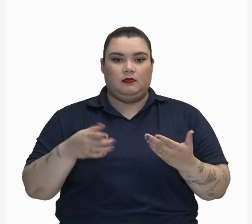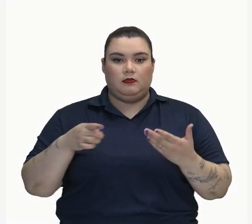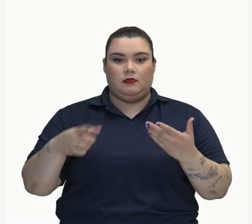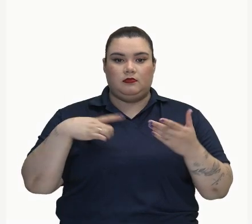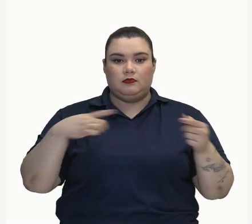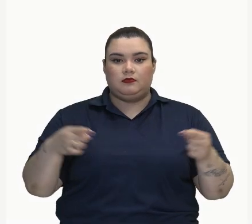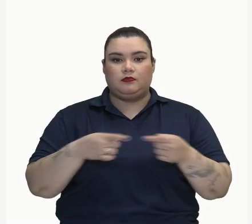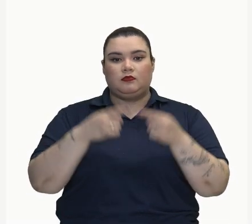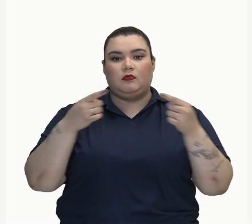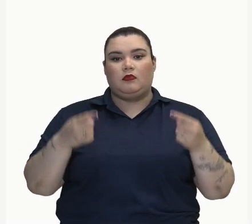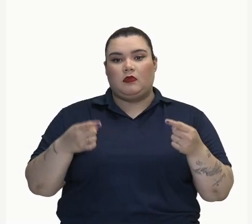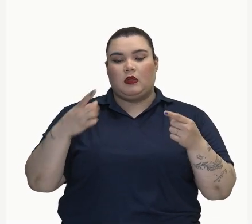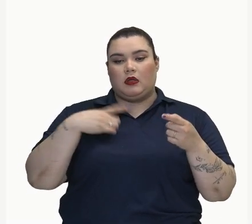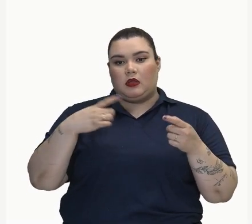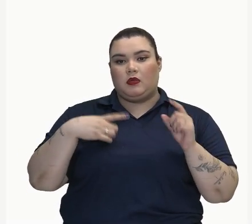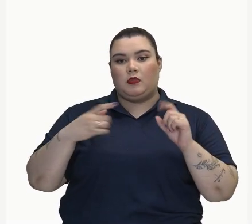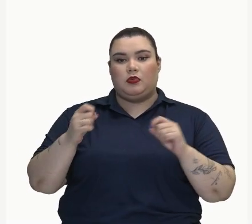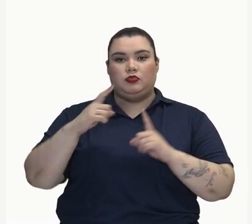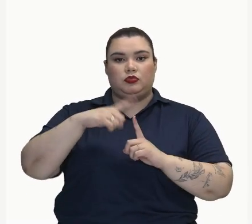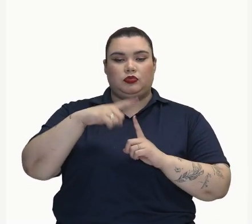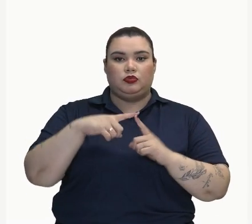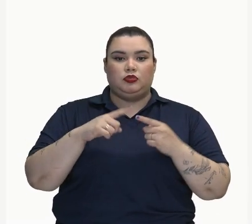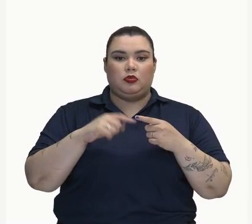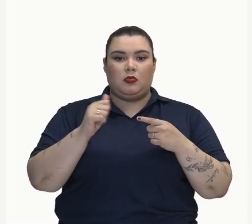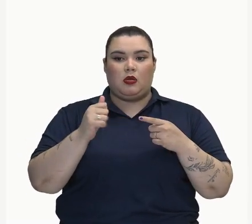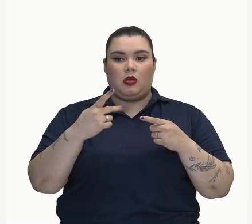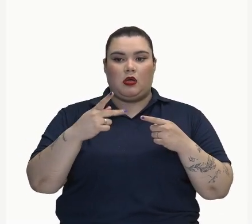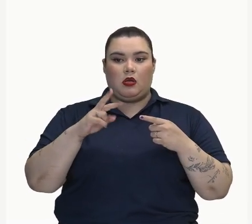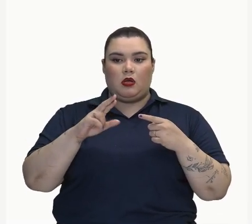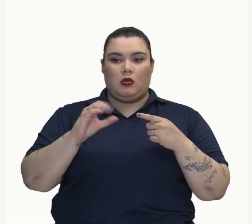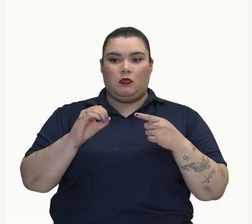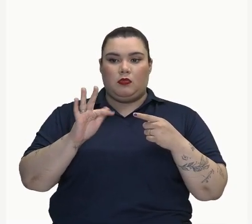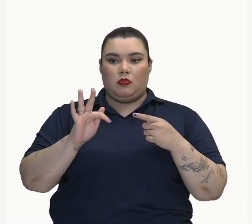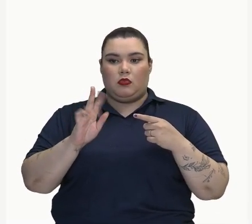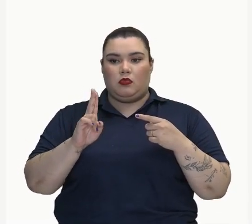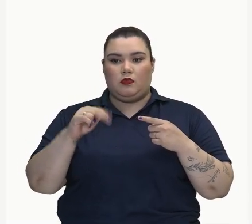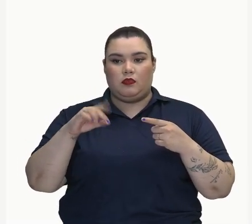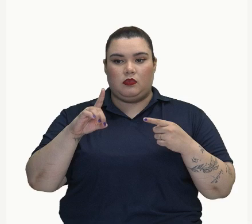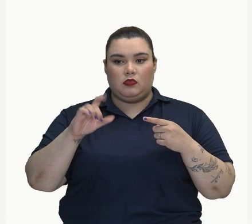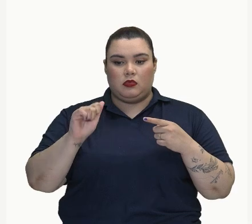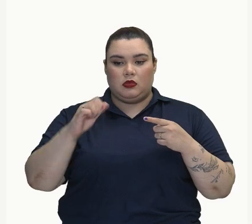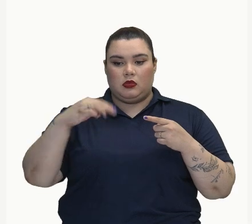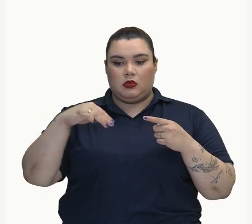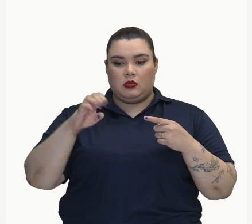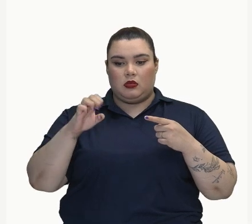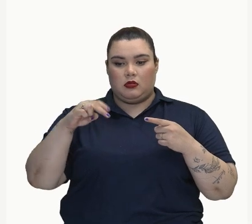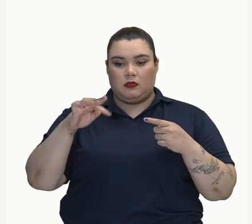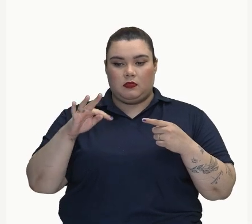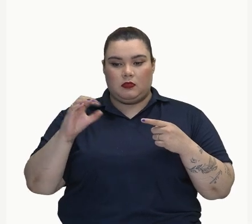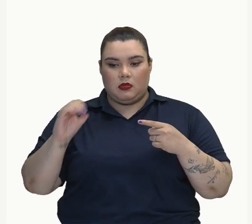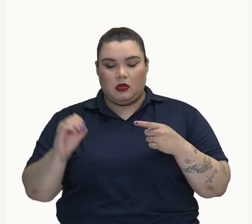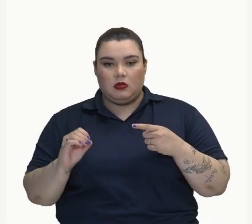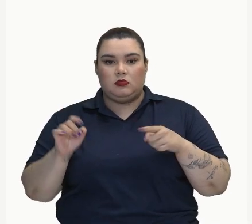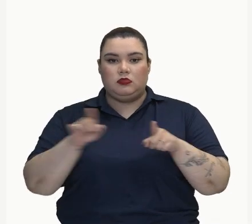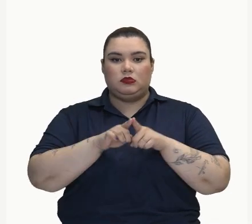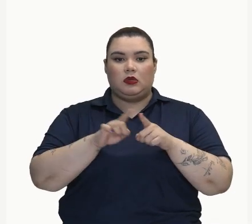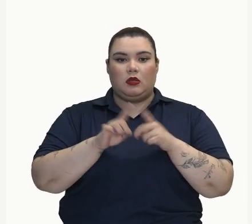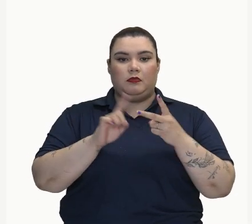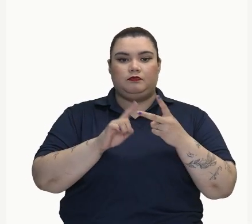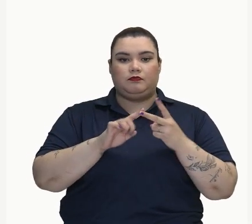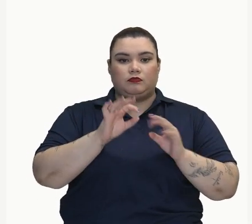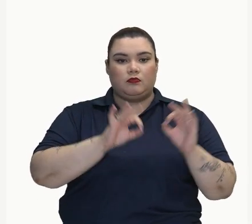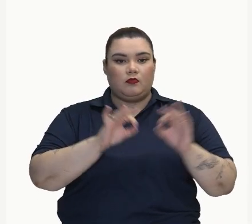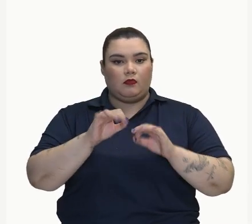haja tanto aprofundamento quanto a multiplicação dessas redes, porque aqueles países vão começar a aprofundar